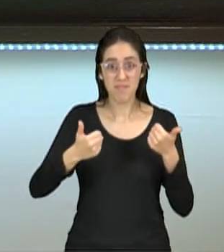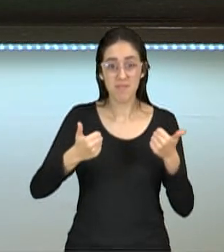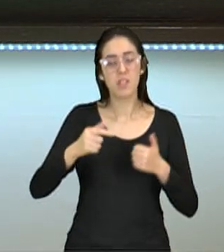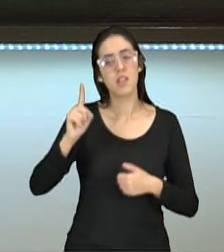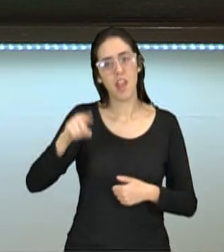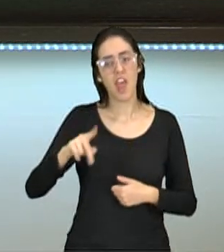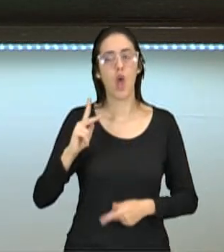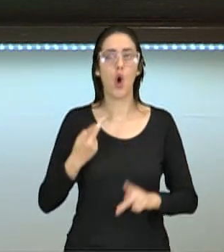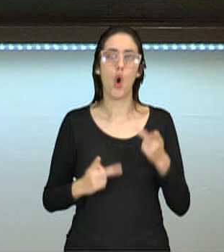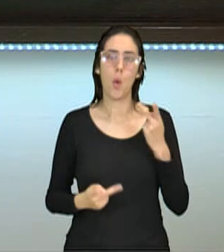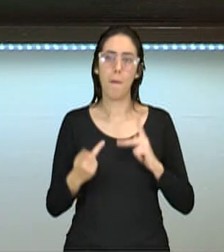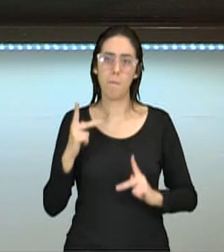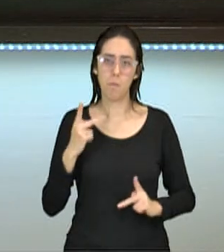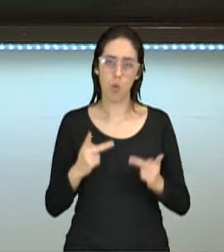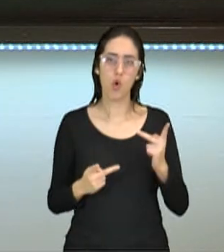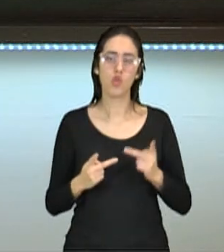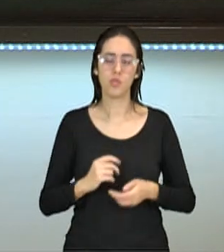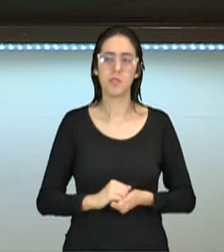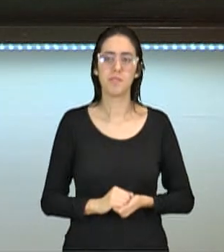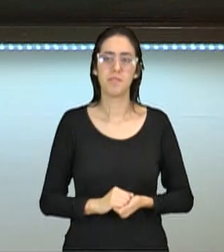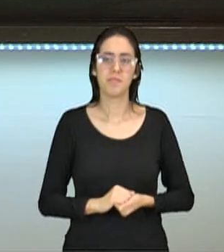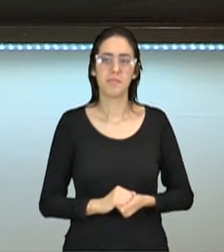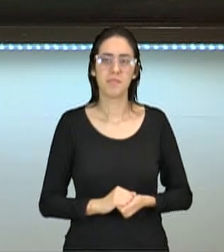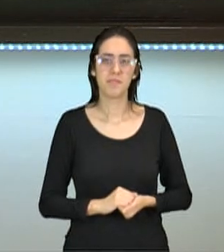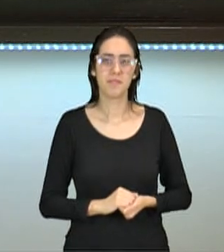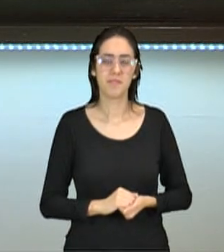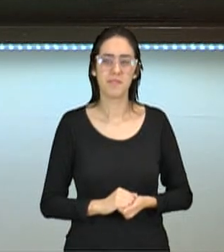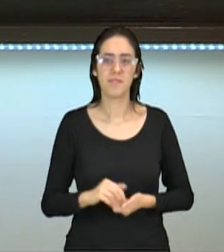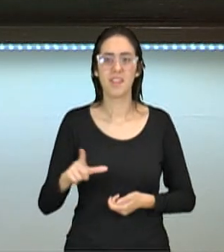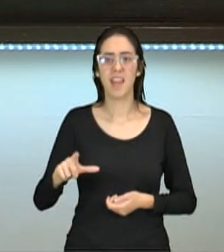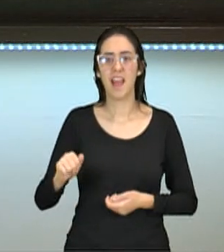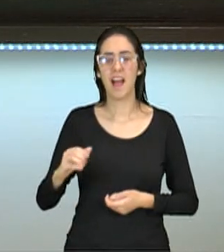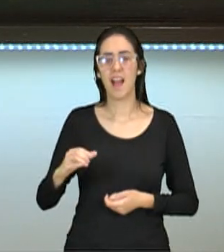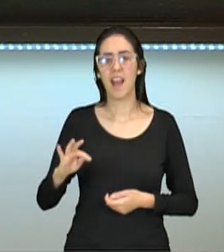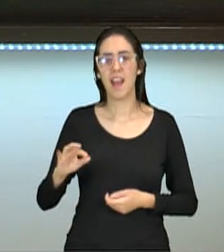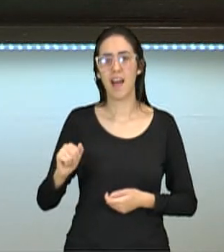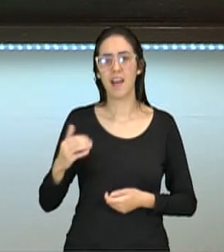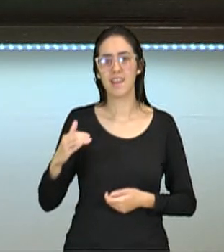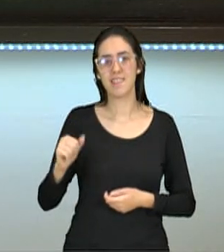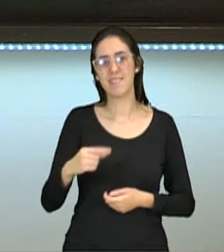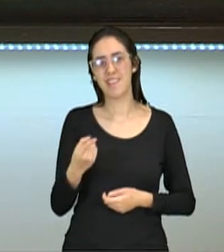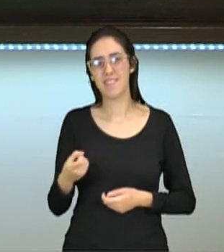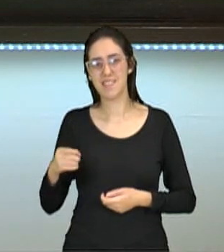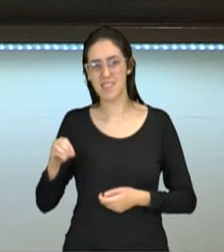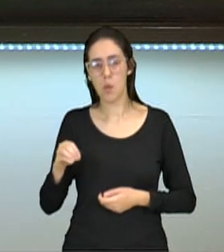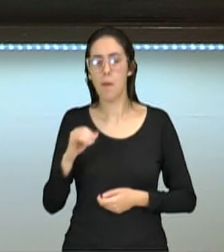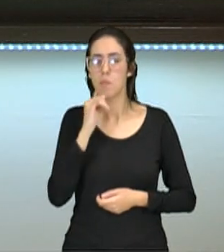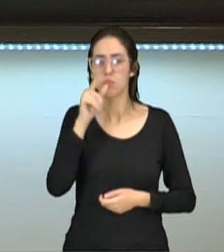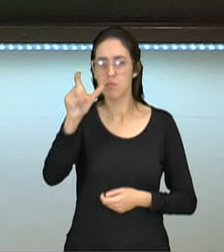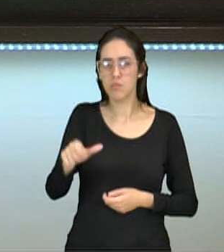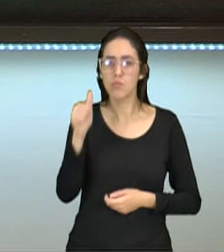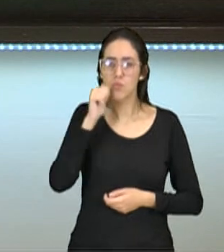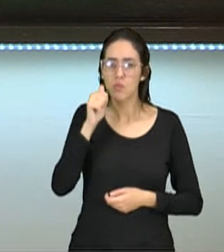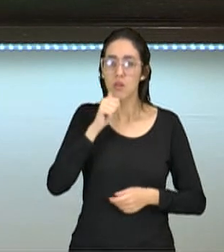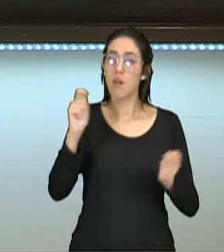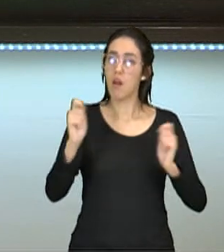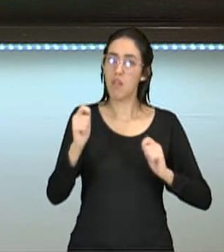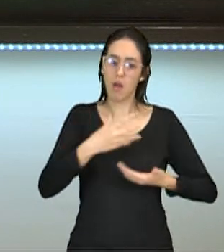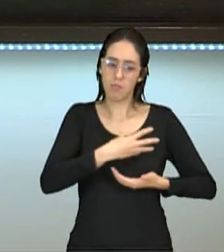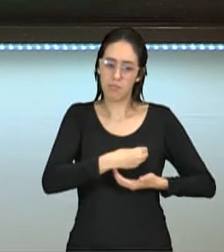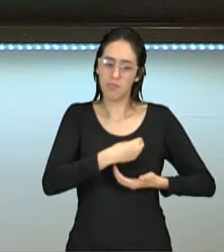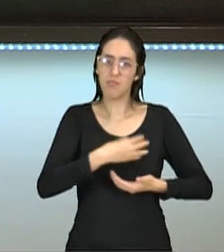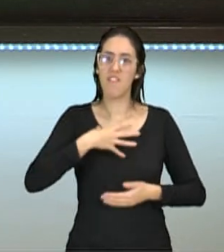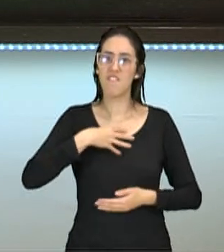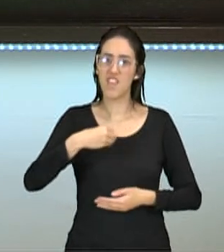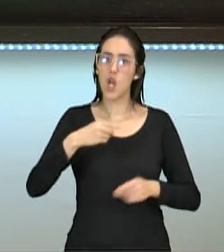de hormônios também que isso é possível. A lactação, então uma mulher conseguir amamentar o seu filho,